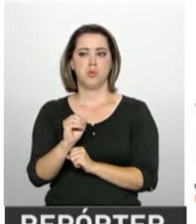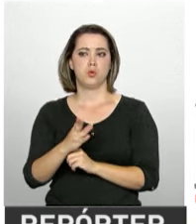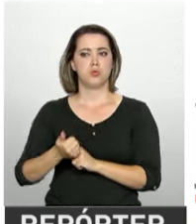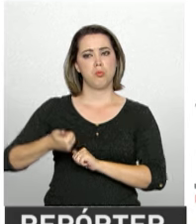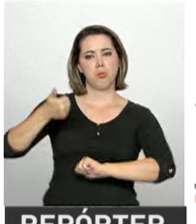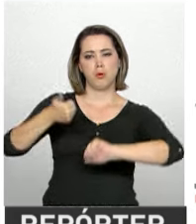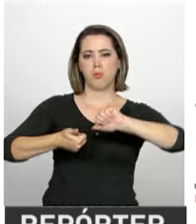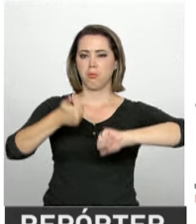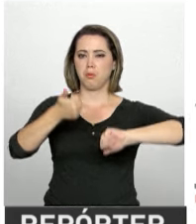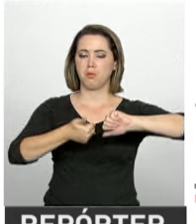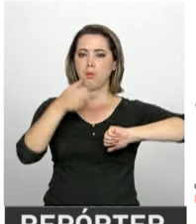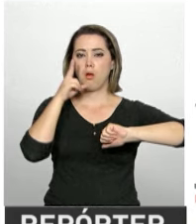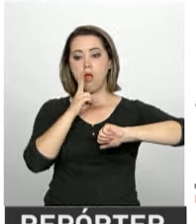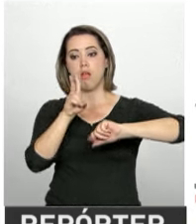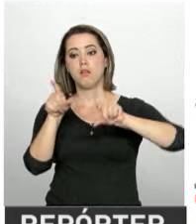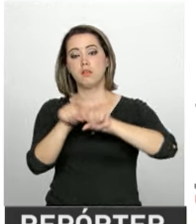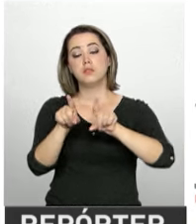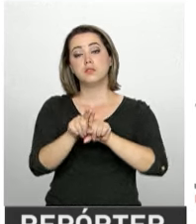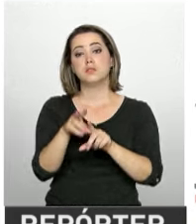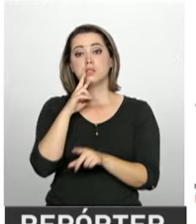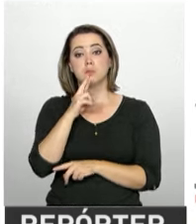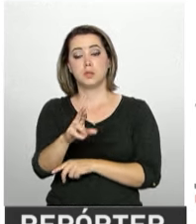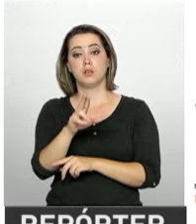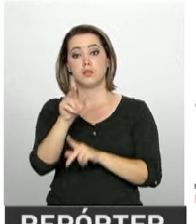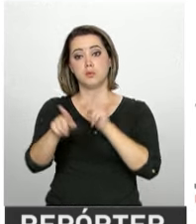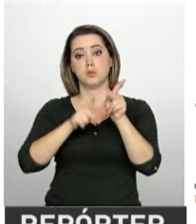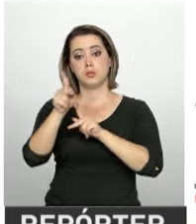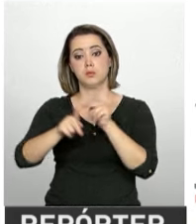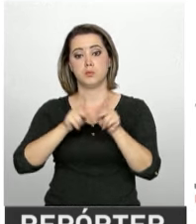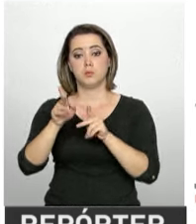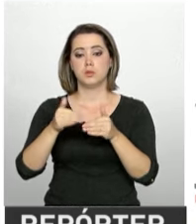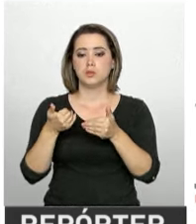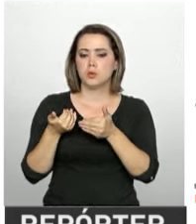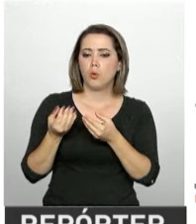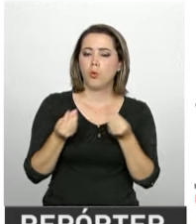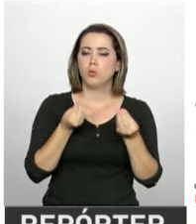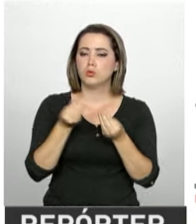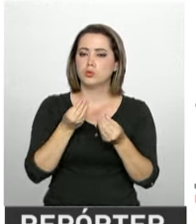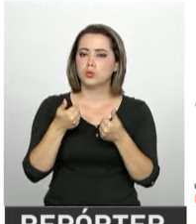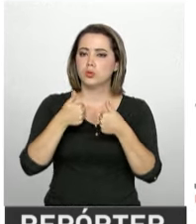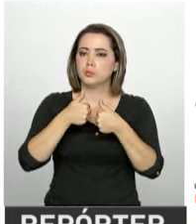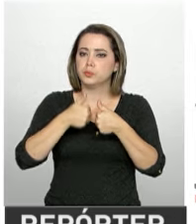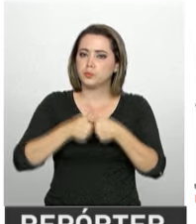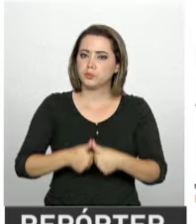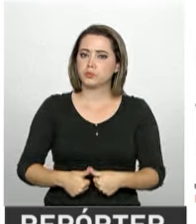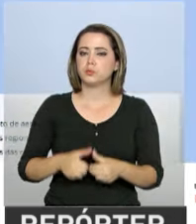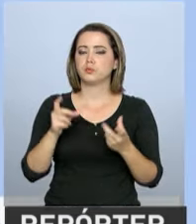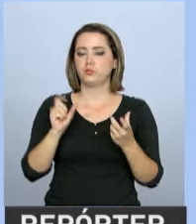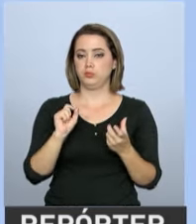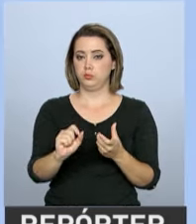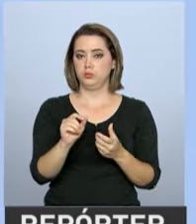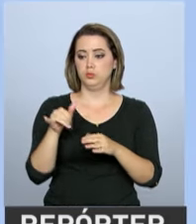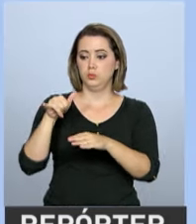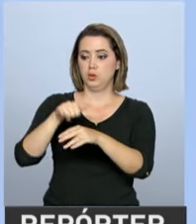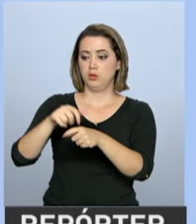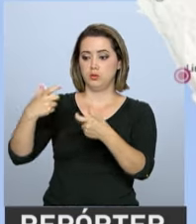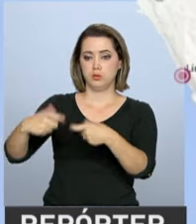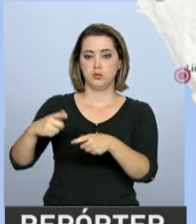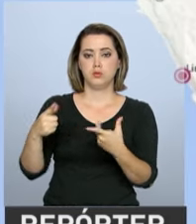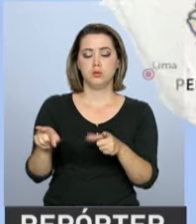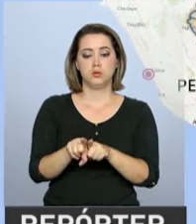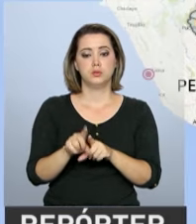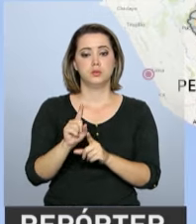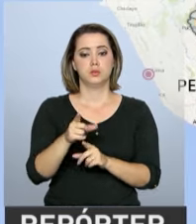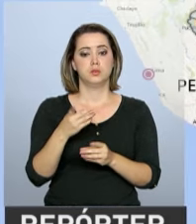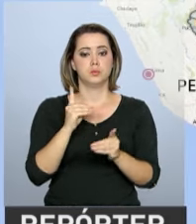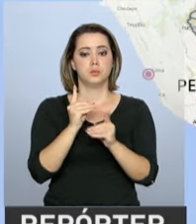ver a avaliação do público sobre a performance e o desempenho dos aeroportos sobre determinados temas. E o OTRAN,